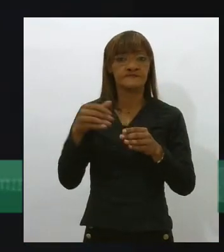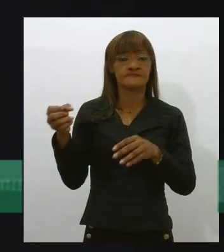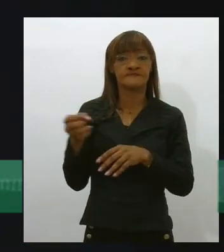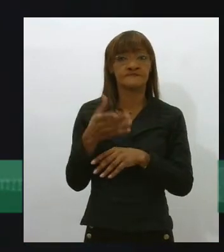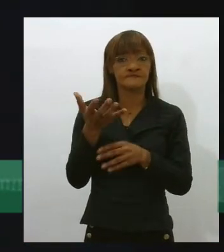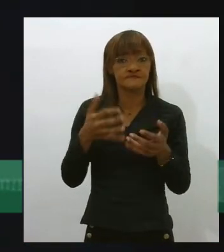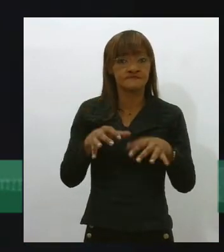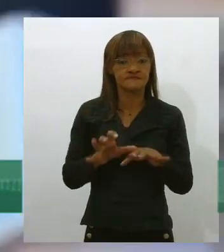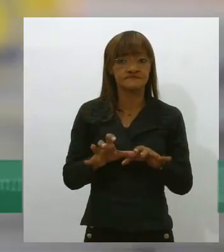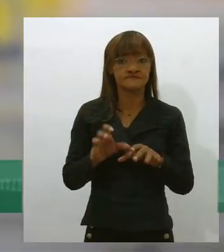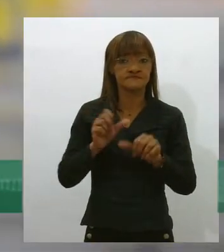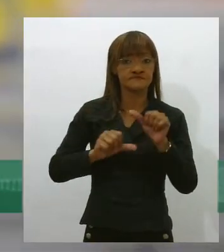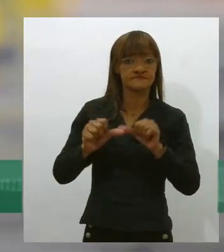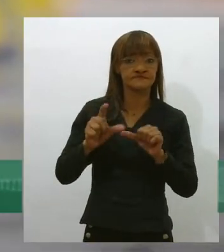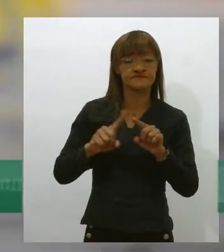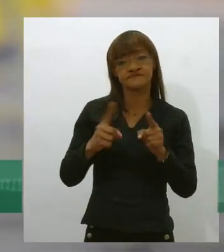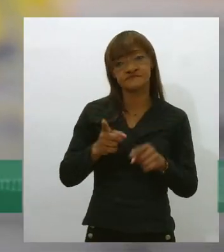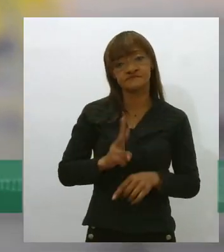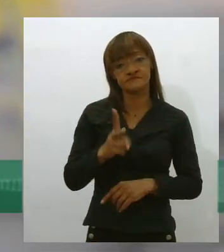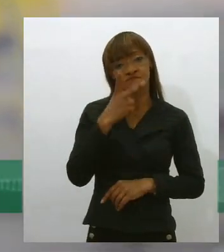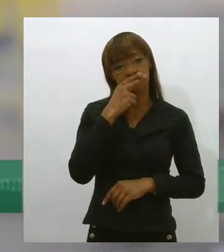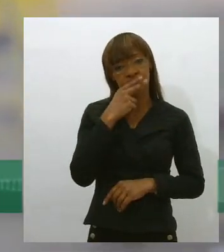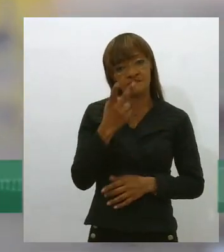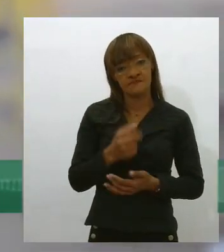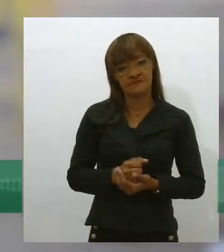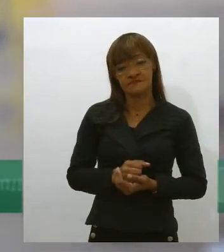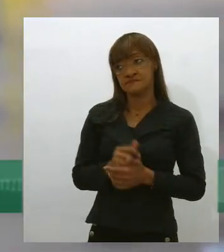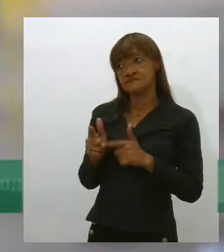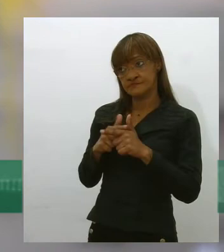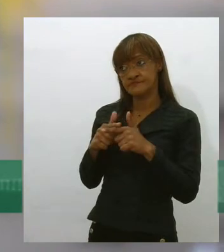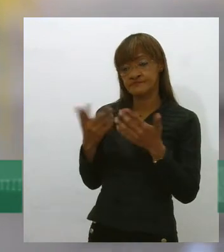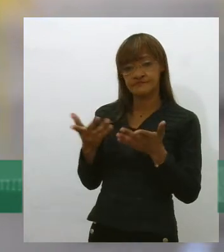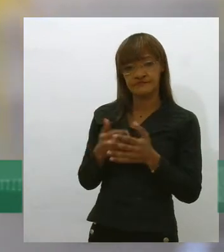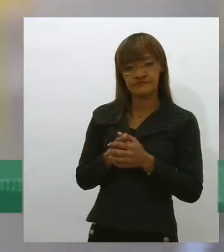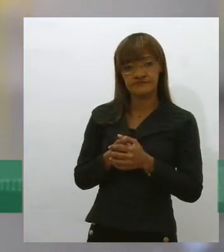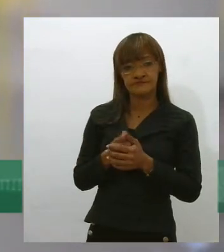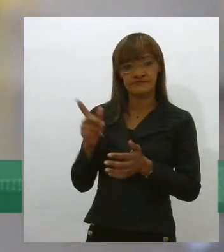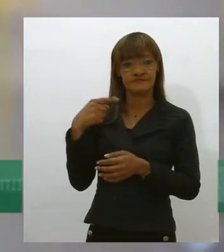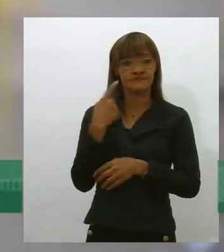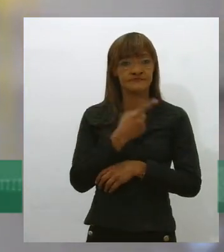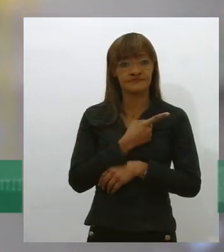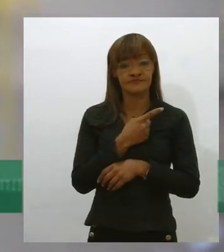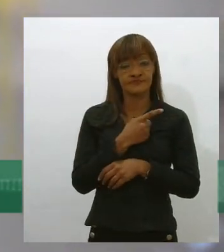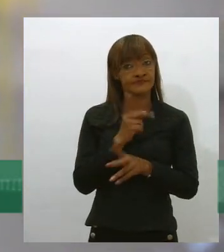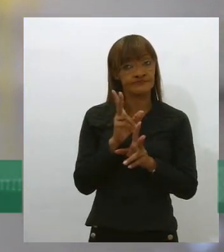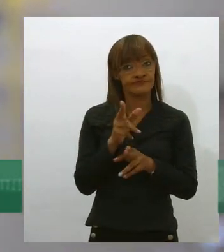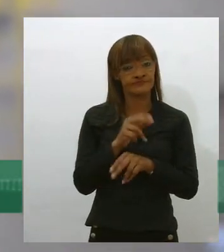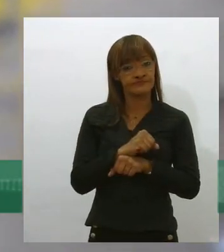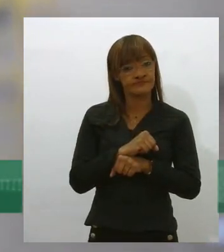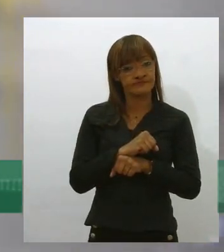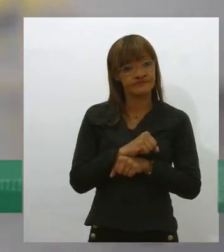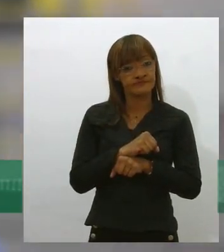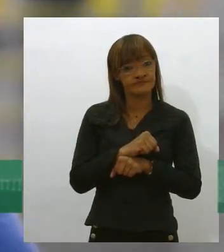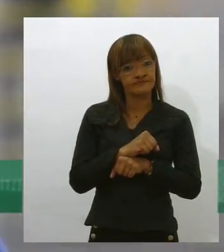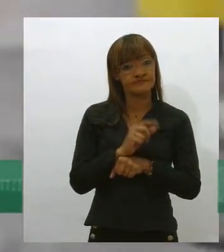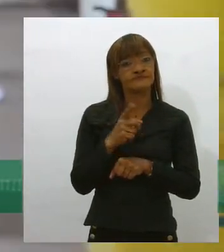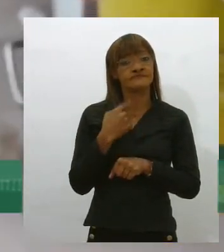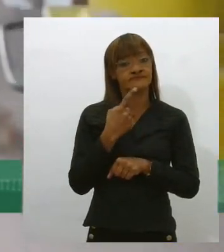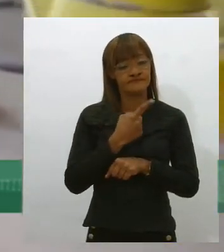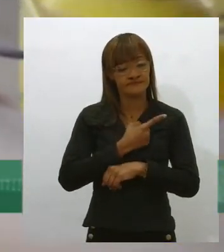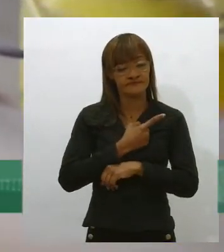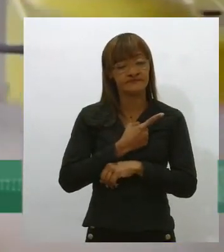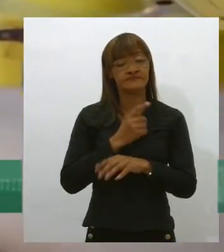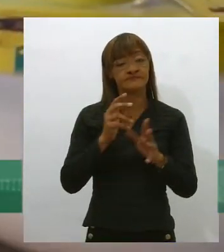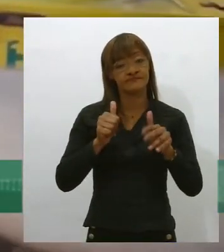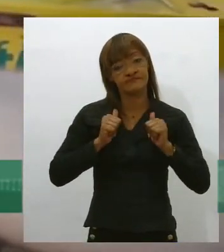contrário tudo continua como está Santa o problema que nós faz isso nós ficamos acomodado